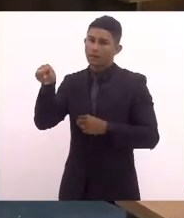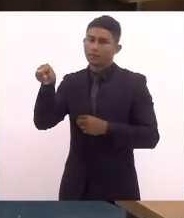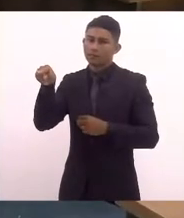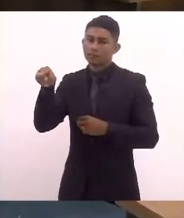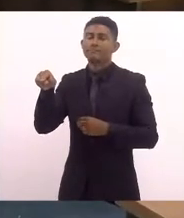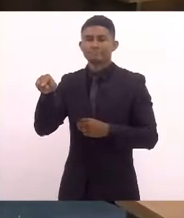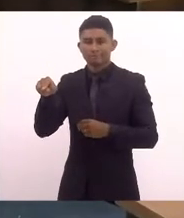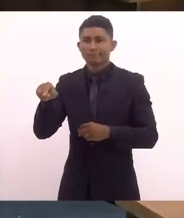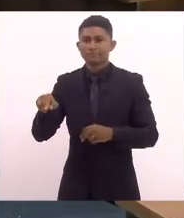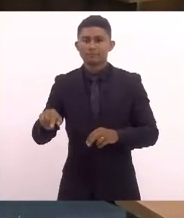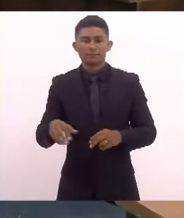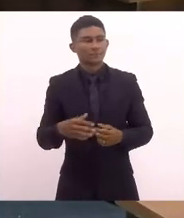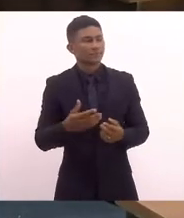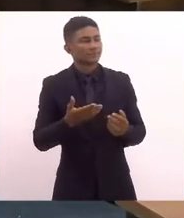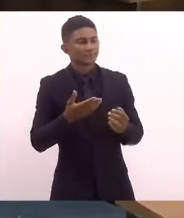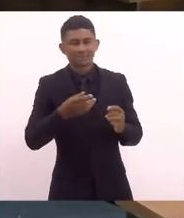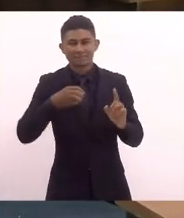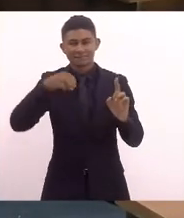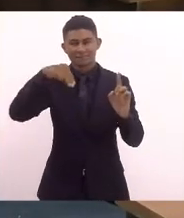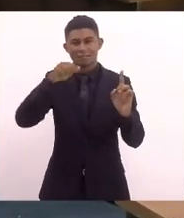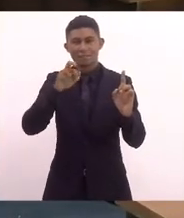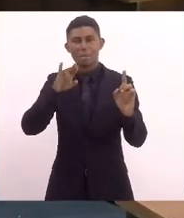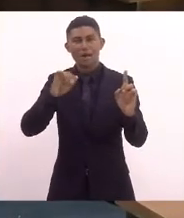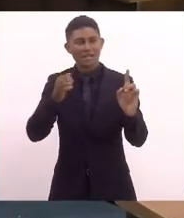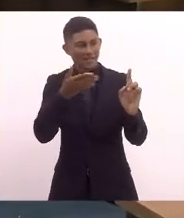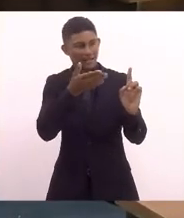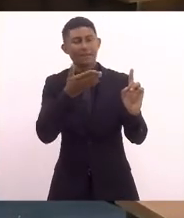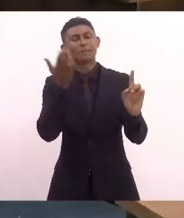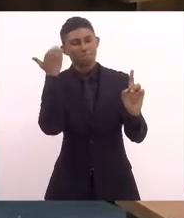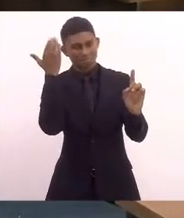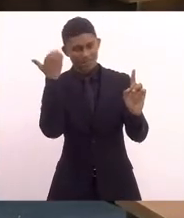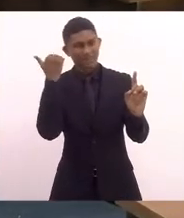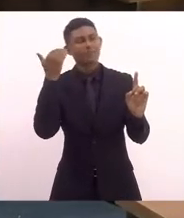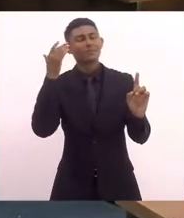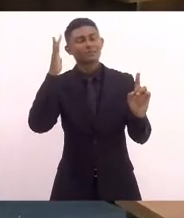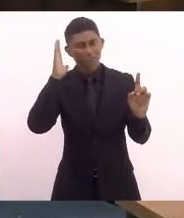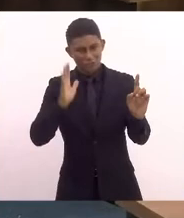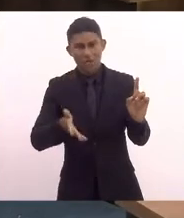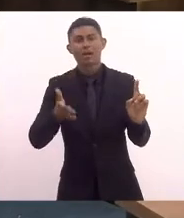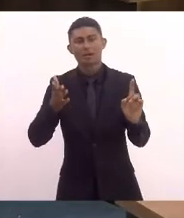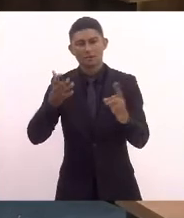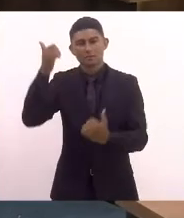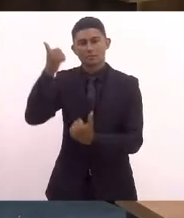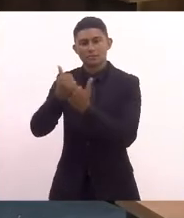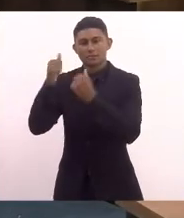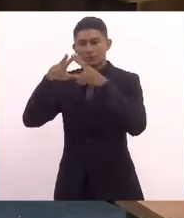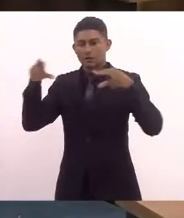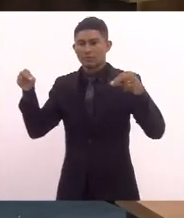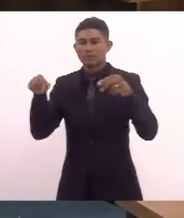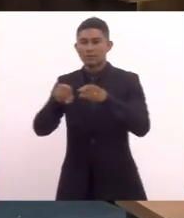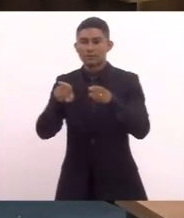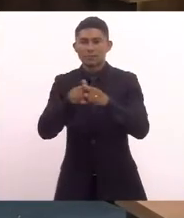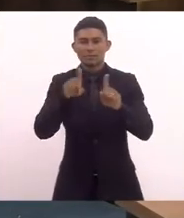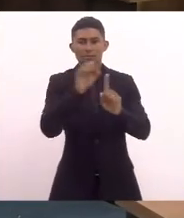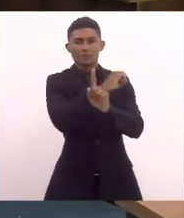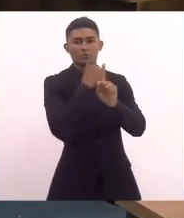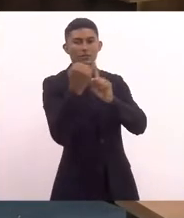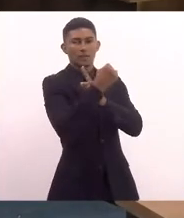A nossa querida Maria José foi um auxiliar, foi um assistente social, não é isso, Maria José Santos